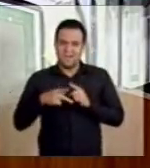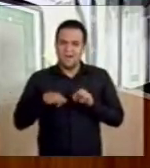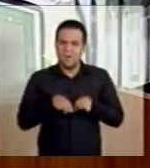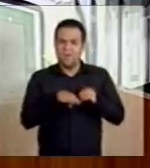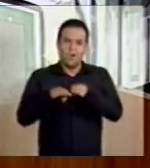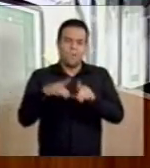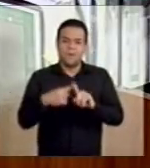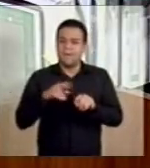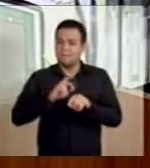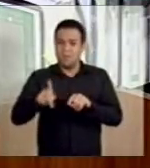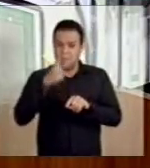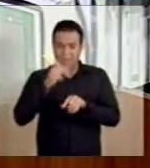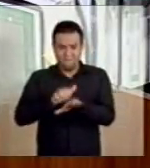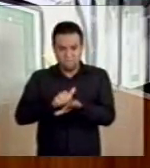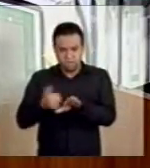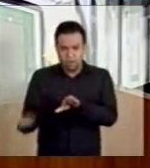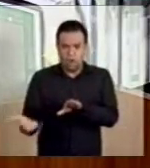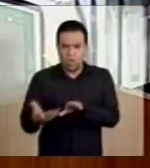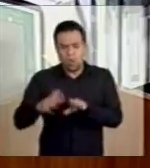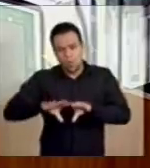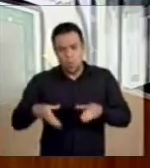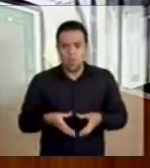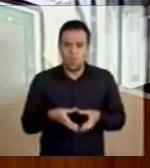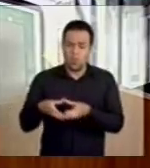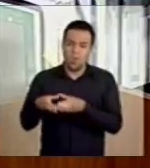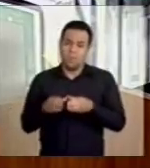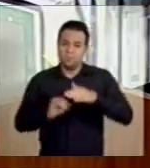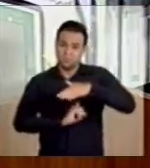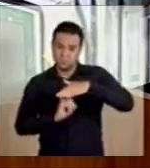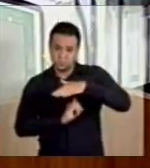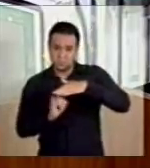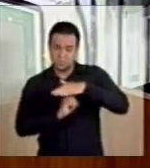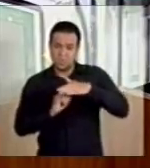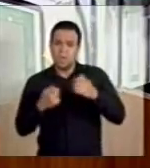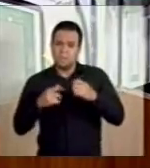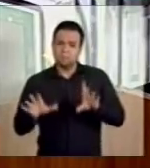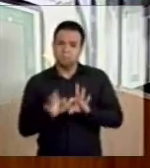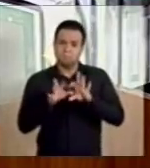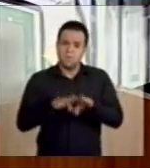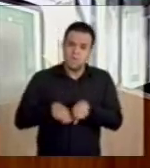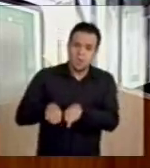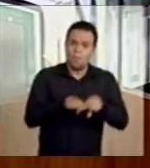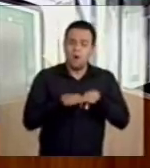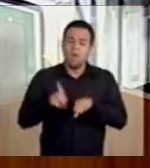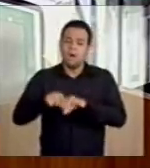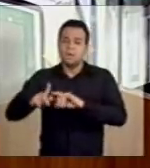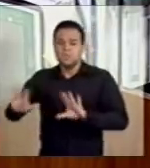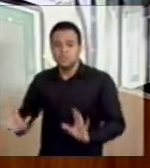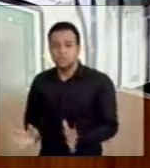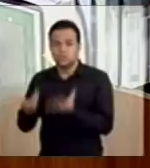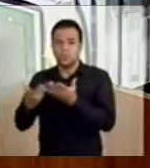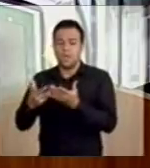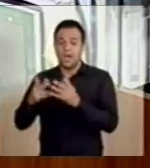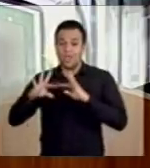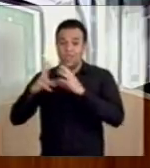de dividir pessoas, grupos e instituições, deve, ao contrário, estimular a união de